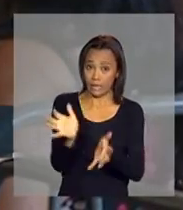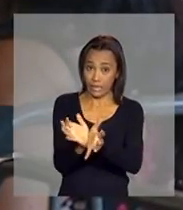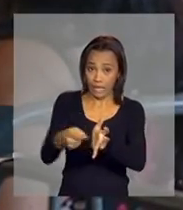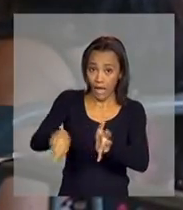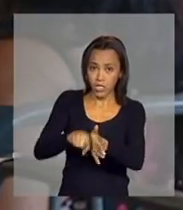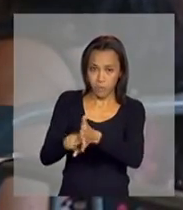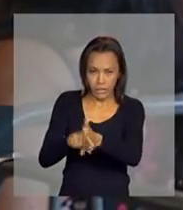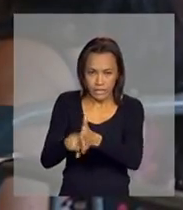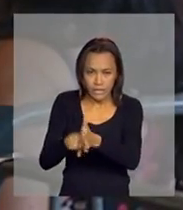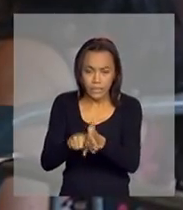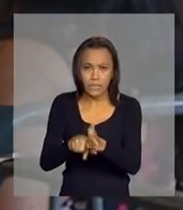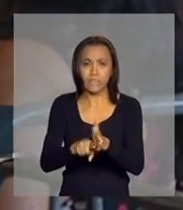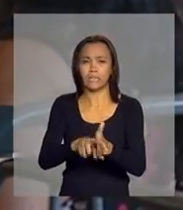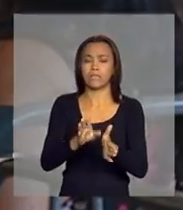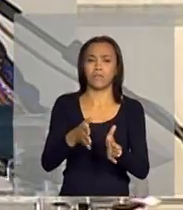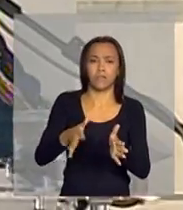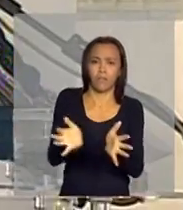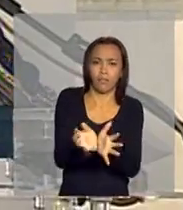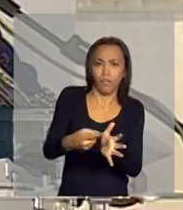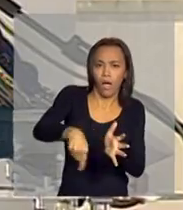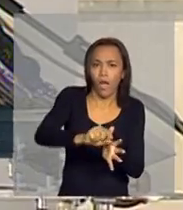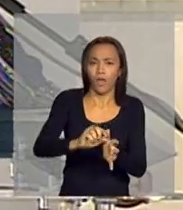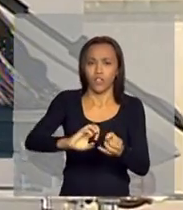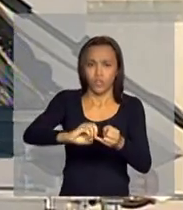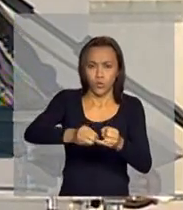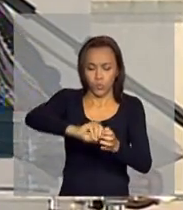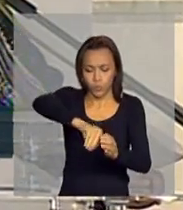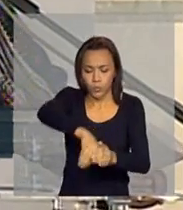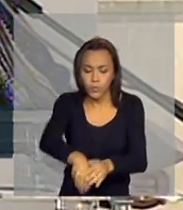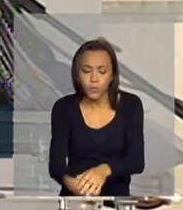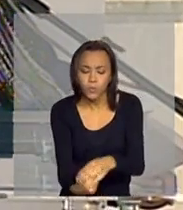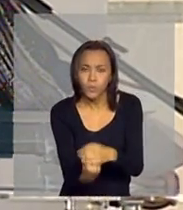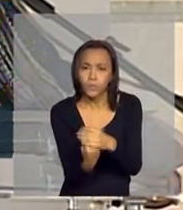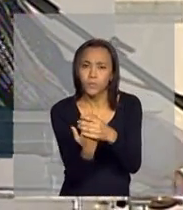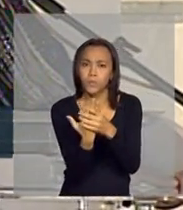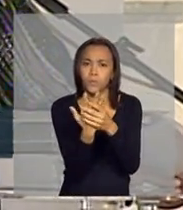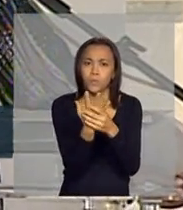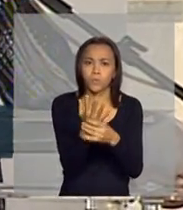de adaptação de cultivares, de pesquisa, de